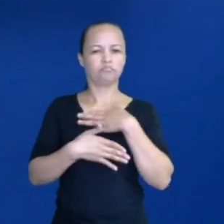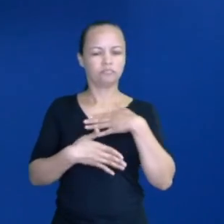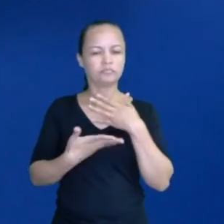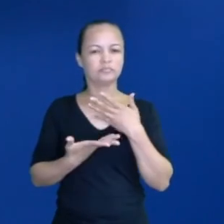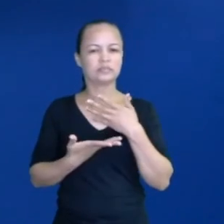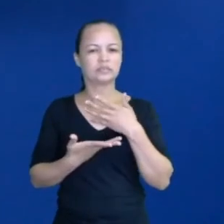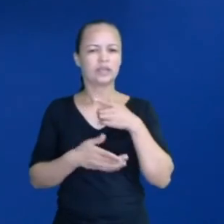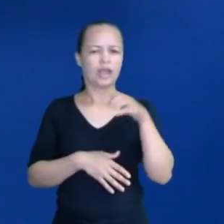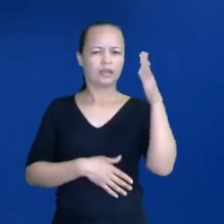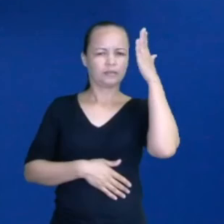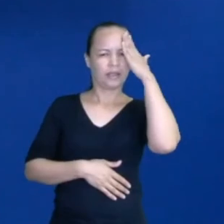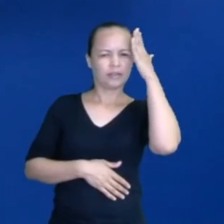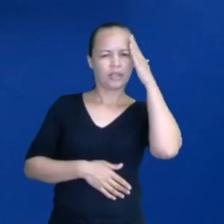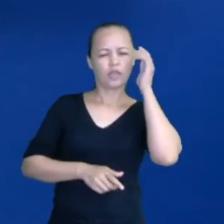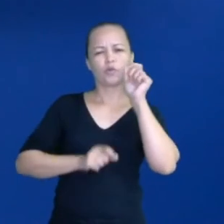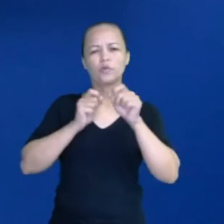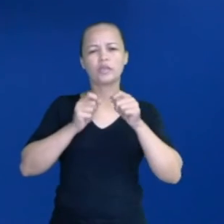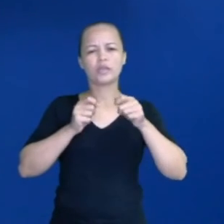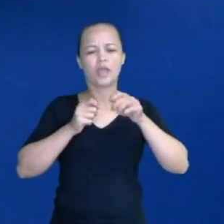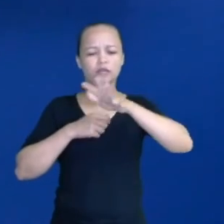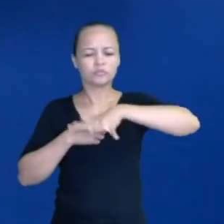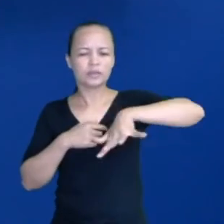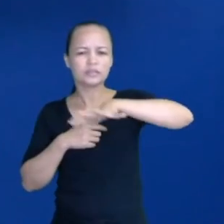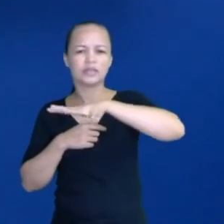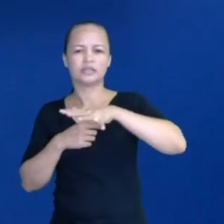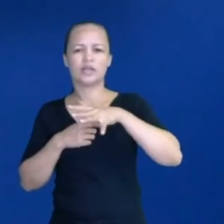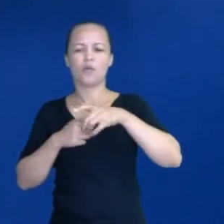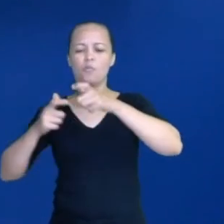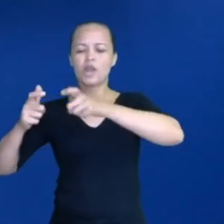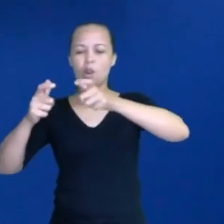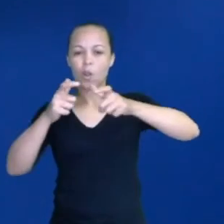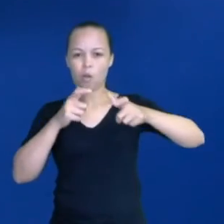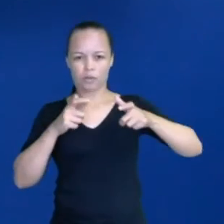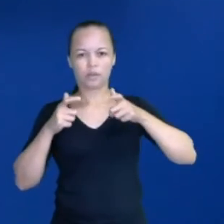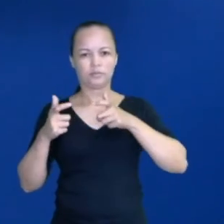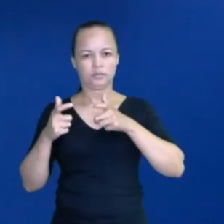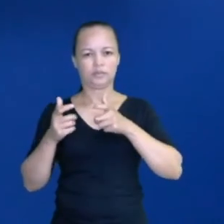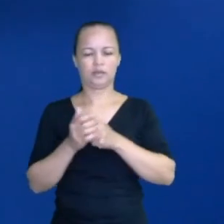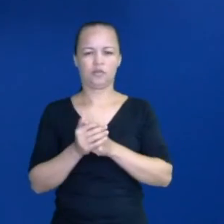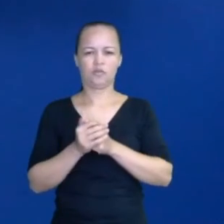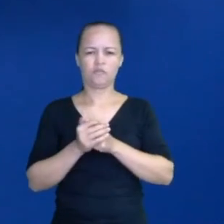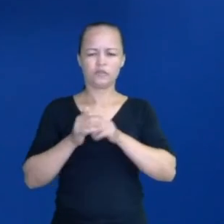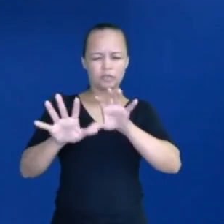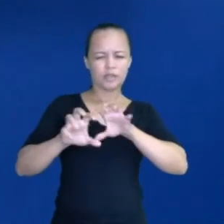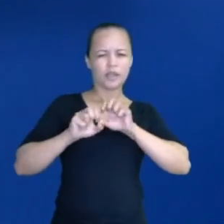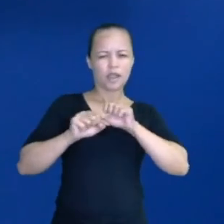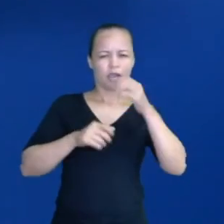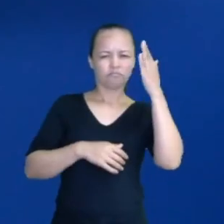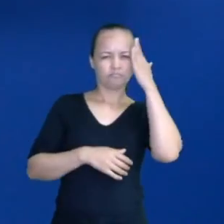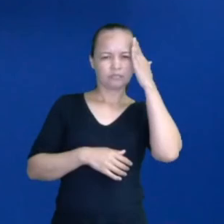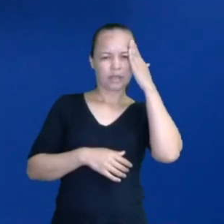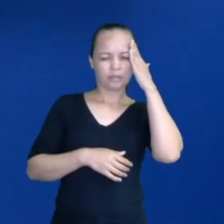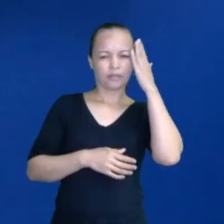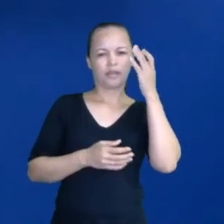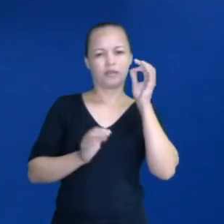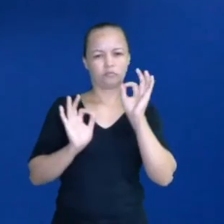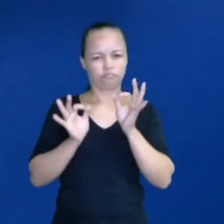e localização? Ficou claro? Ficou tranquilo? Vocês absorveram direitinho?